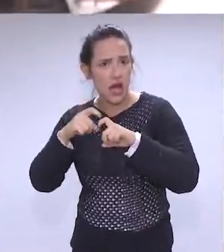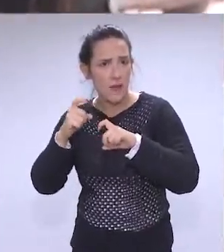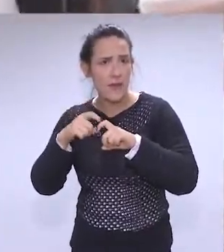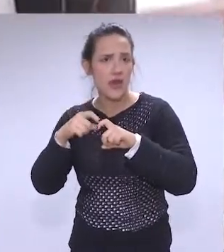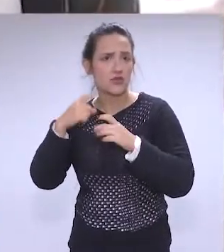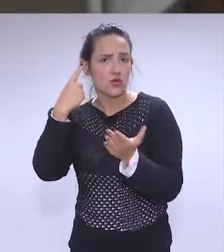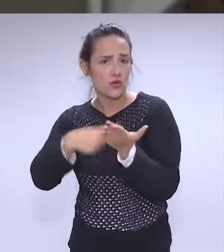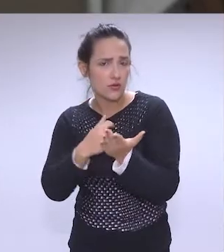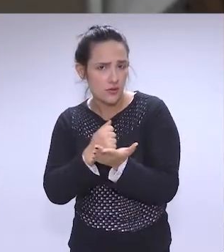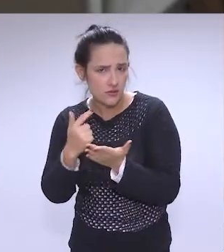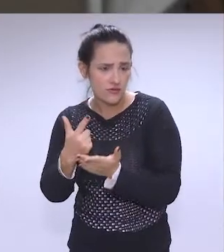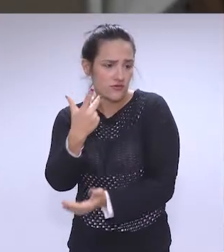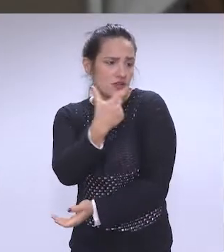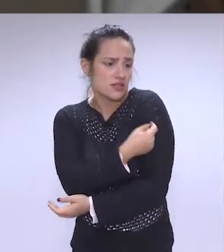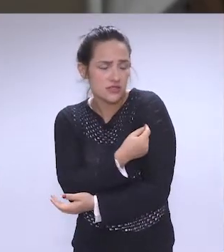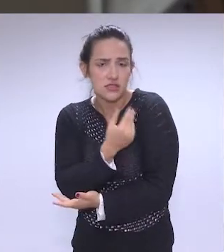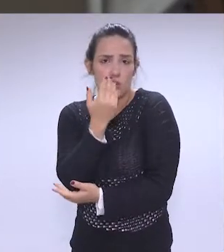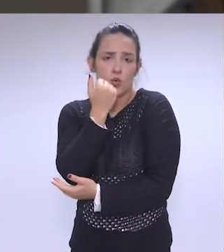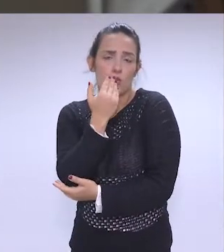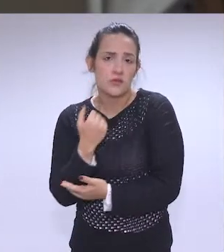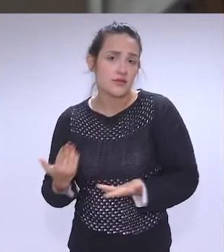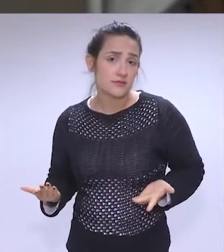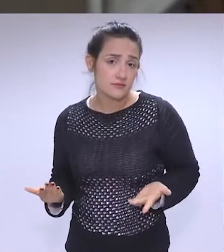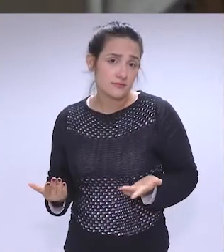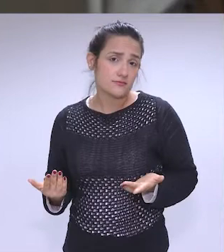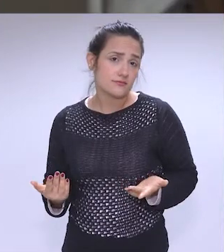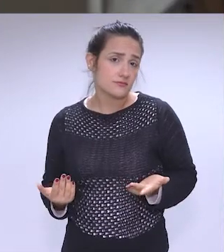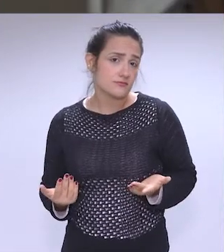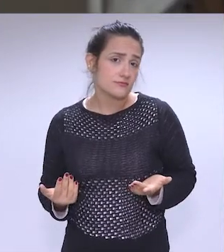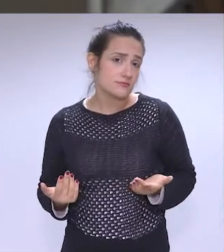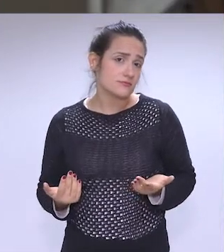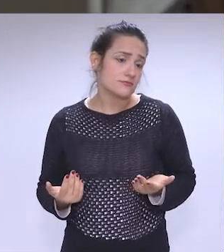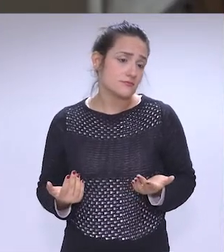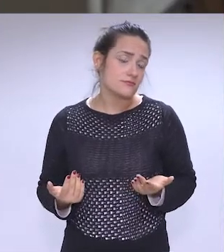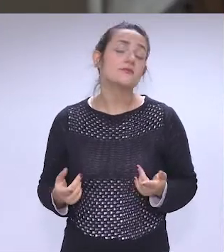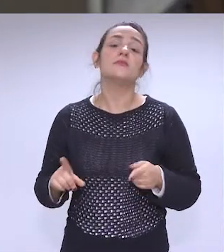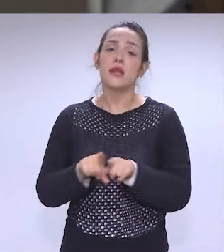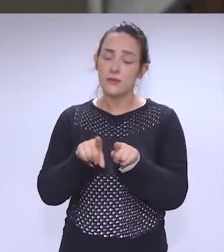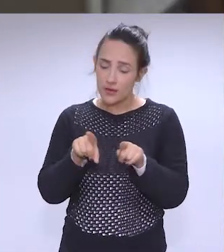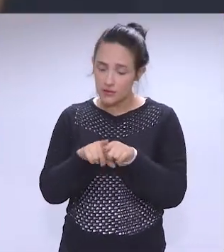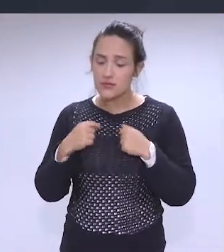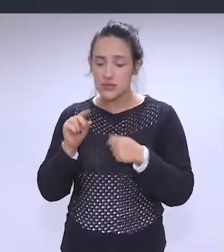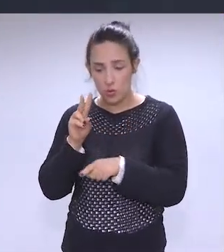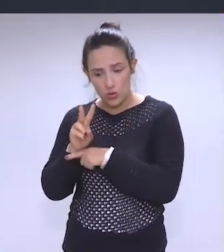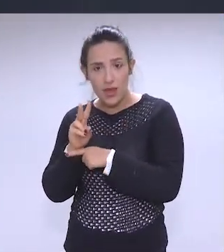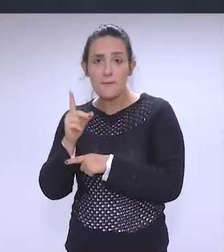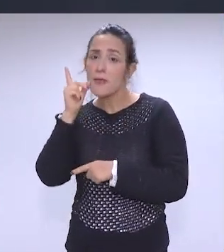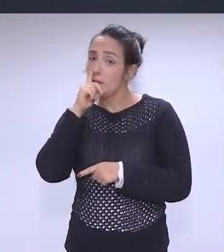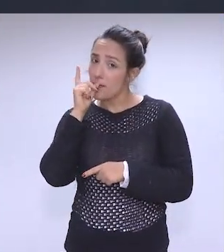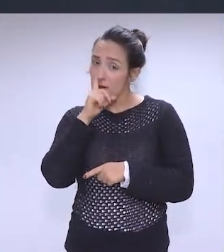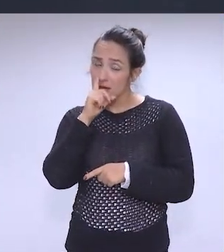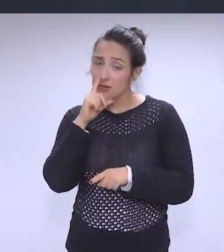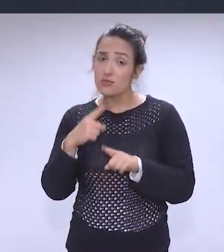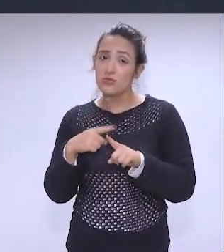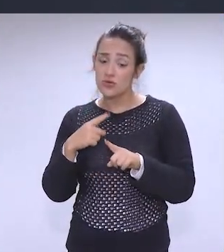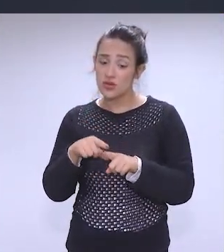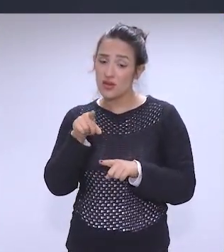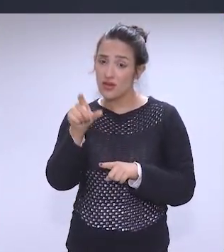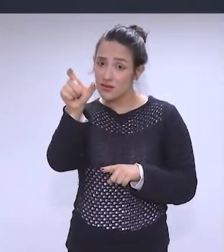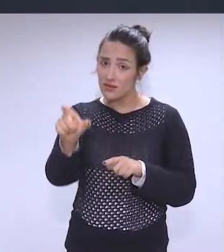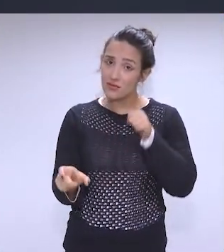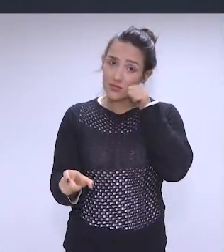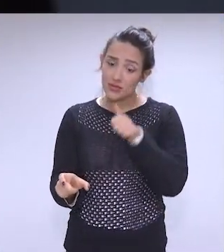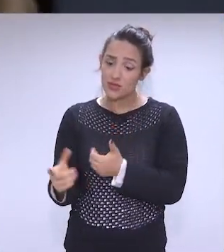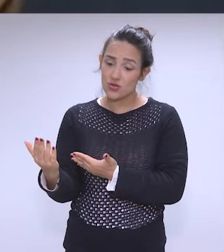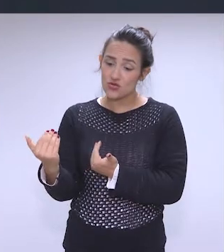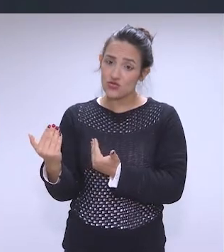saúde, vacinas, alimentação. E a própria mãe precisa ser cuidada, porque essas